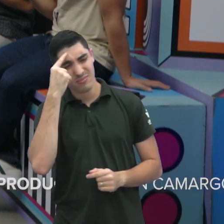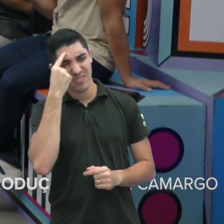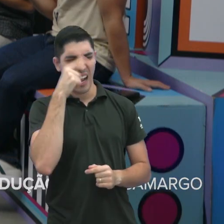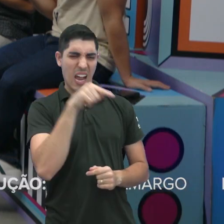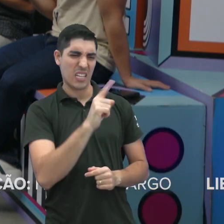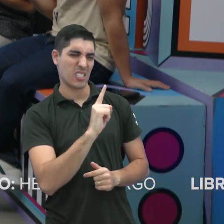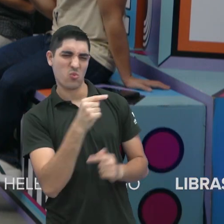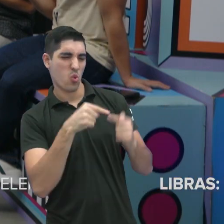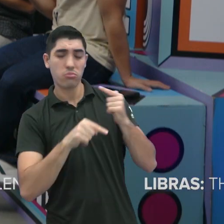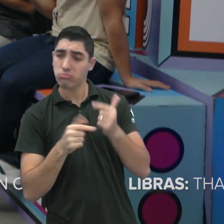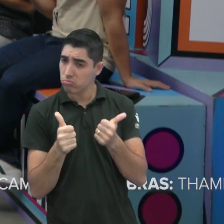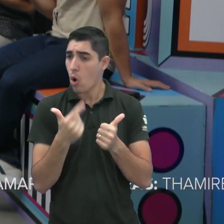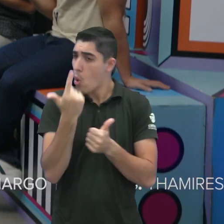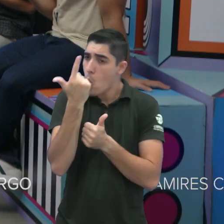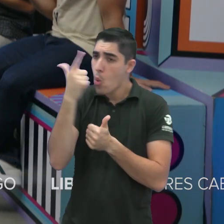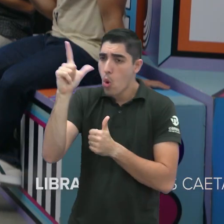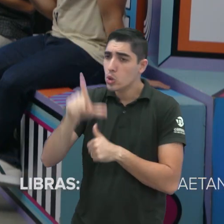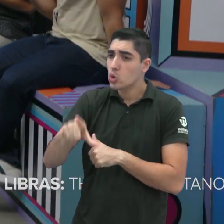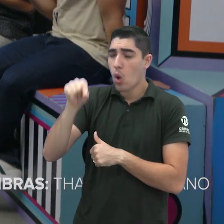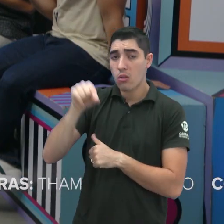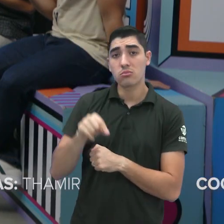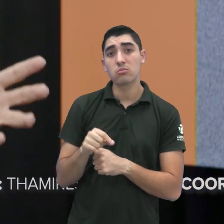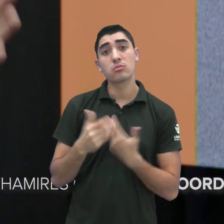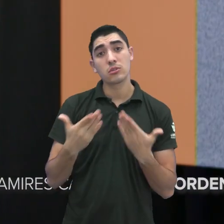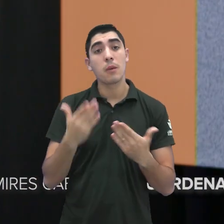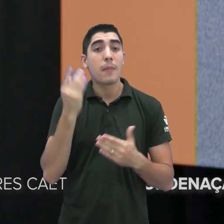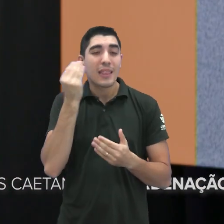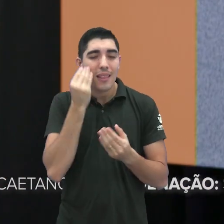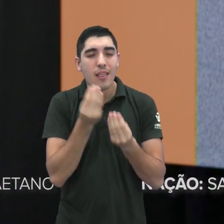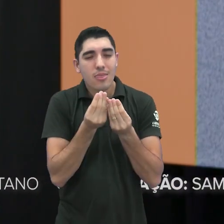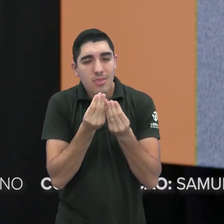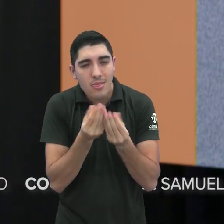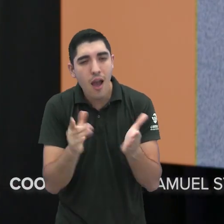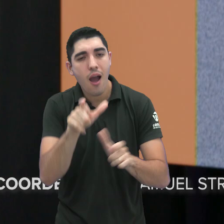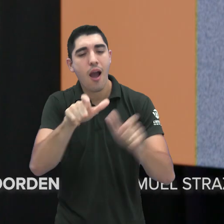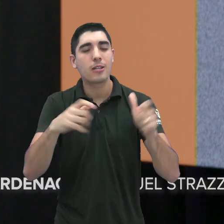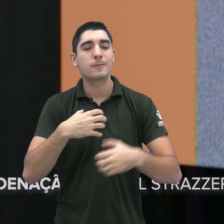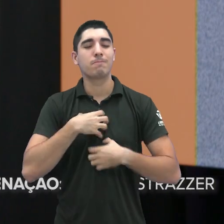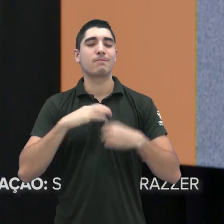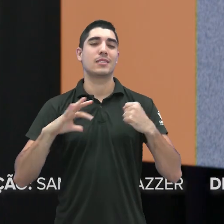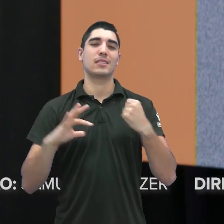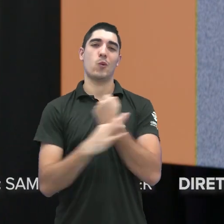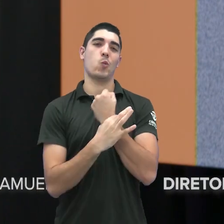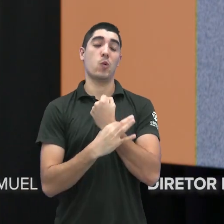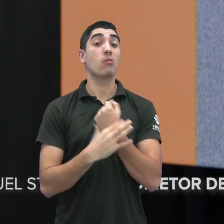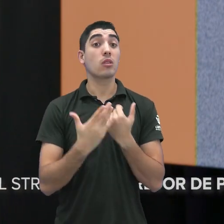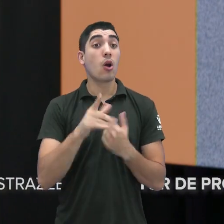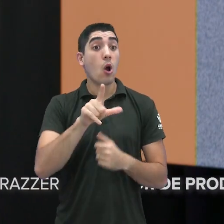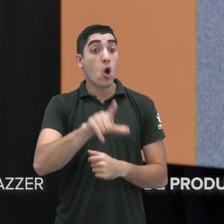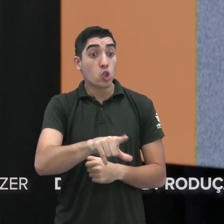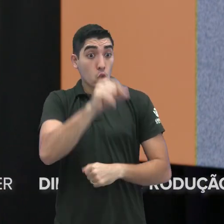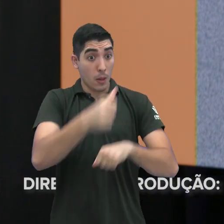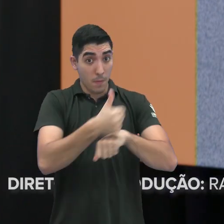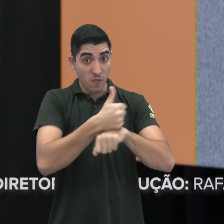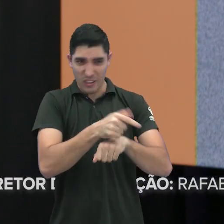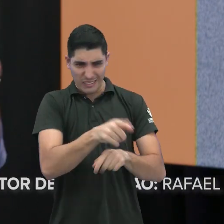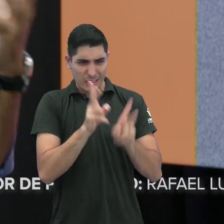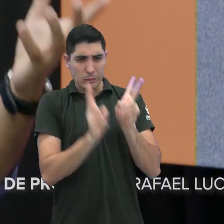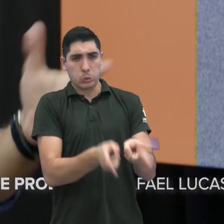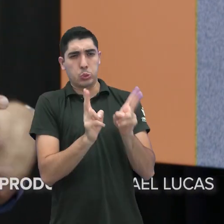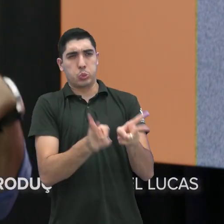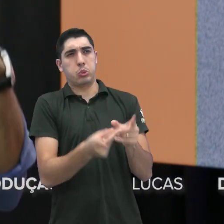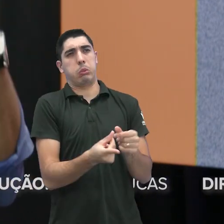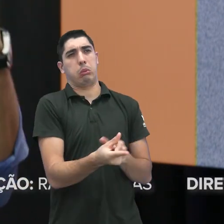ajuda o aluno desde cedo a ter um pouquinho mais de segurança, mas eu quero deixar claro para todo mundo, uma escolha profissional não é eterna, então, e não